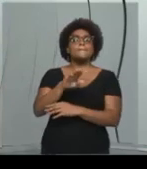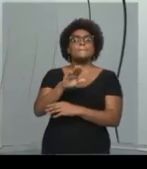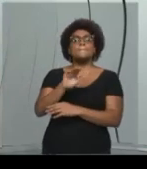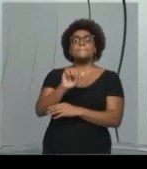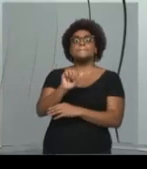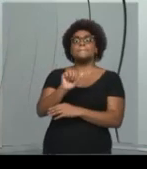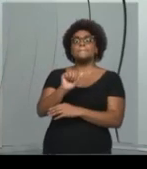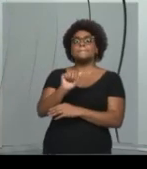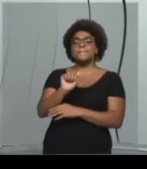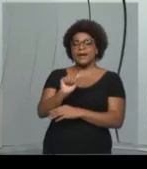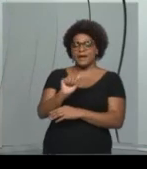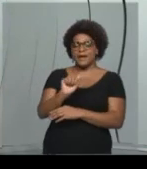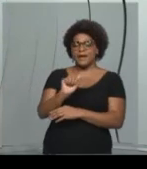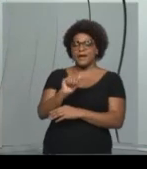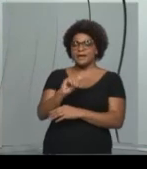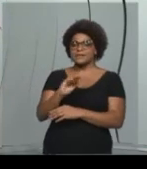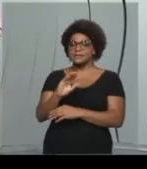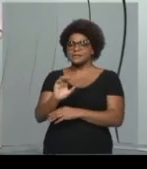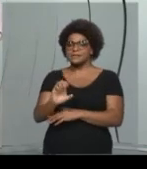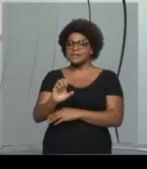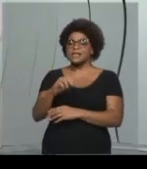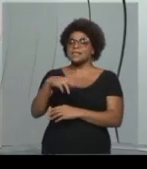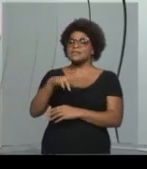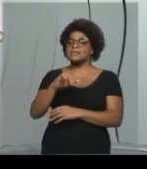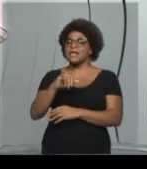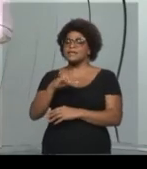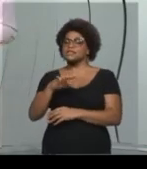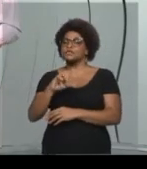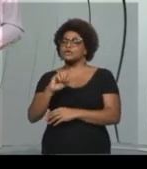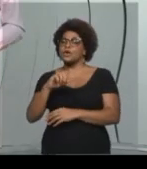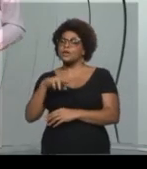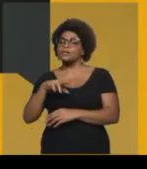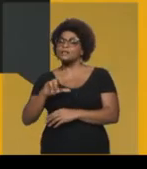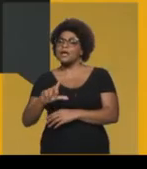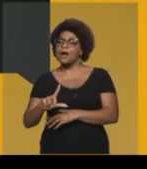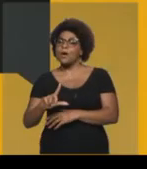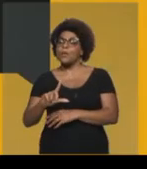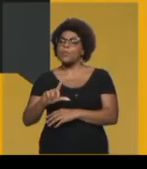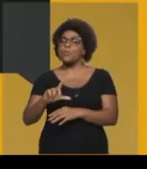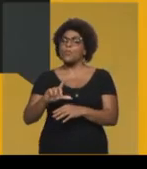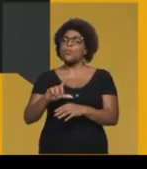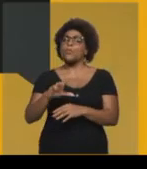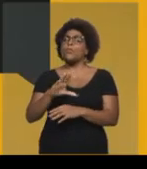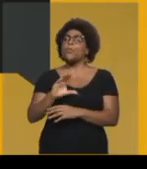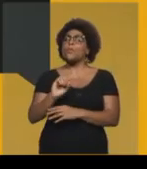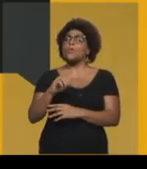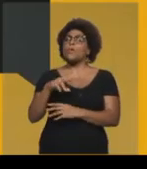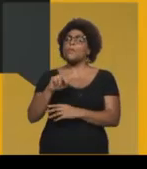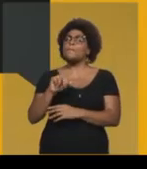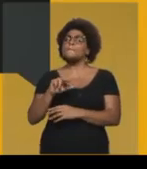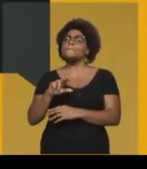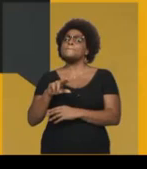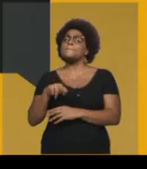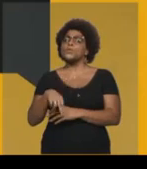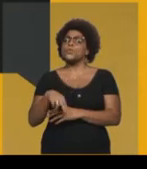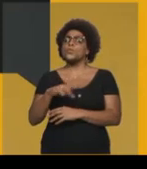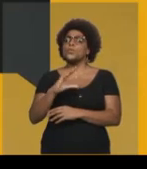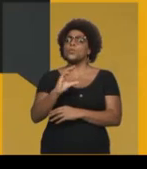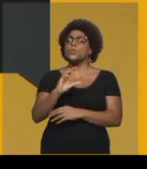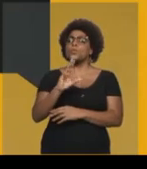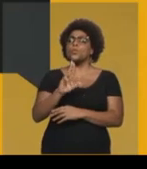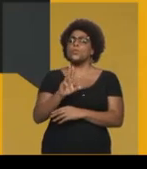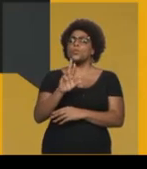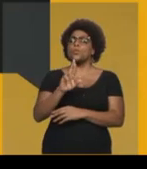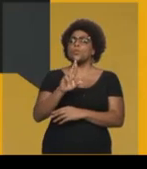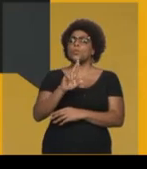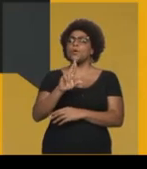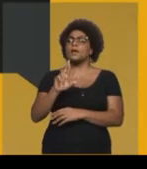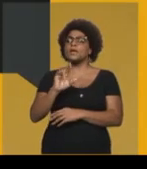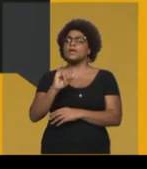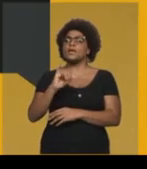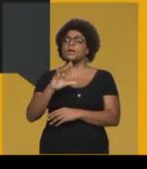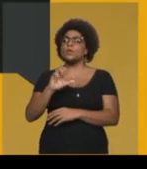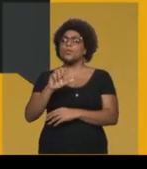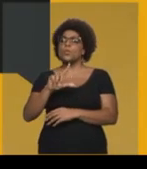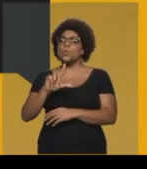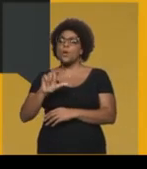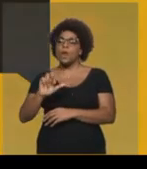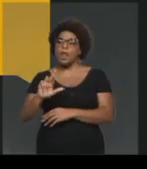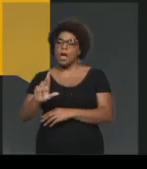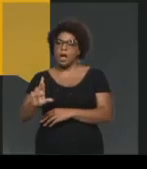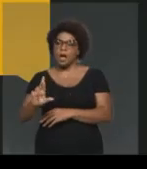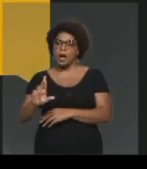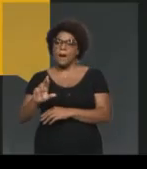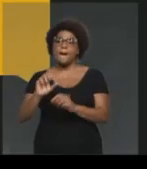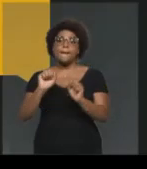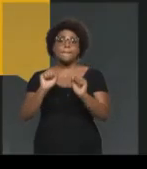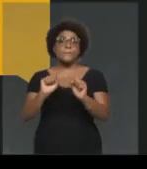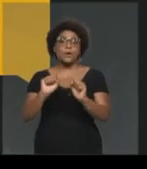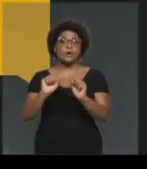competência específica 5. Anote esse código para te ajudar, para facilitar você elaborar o